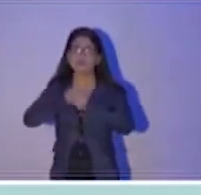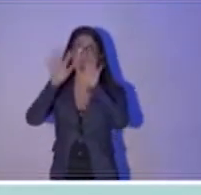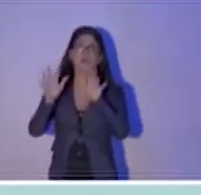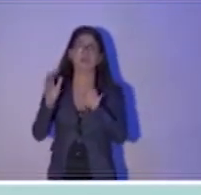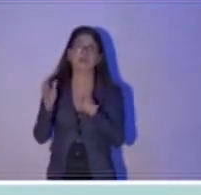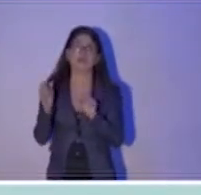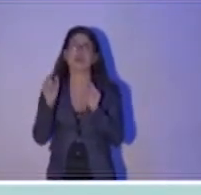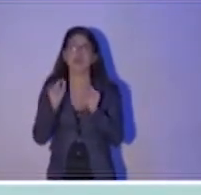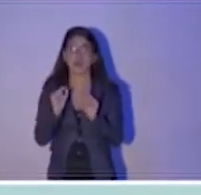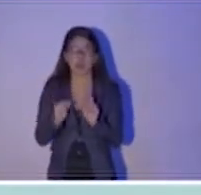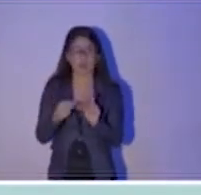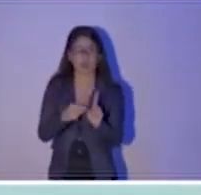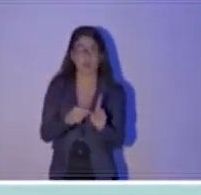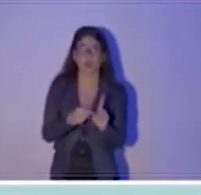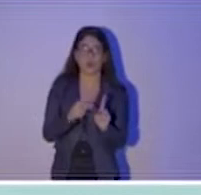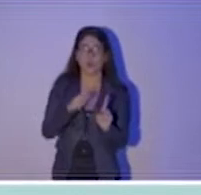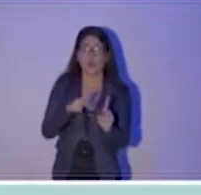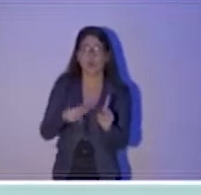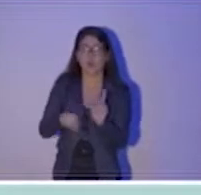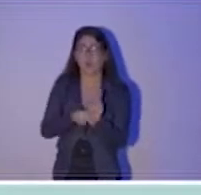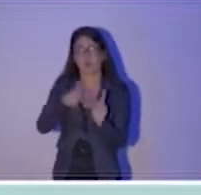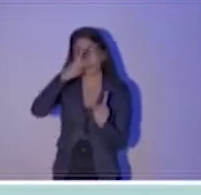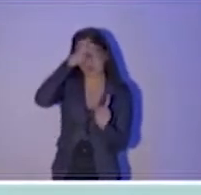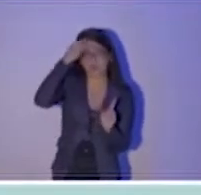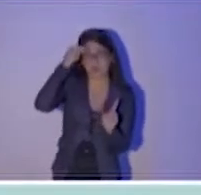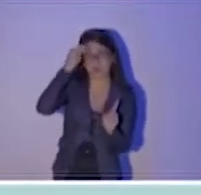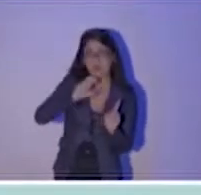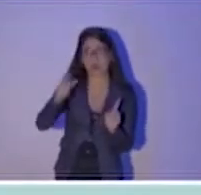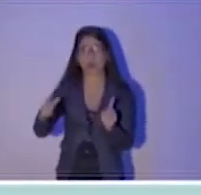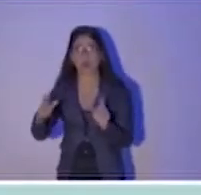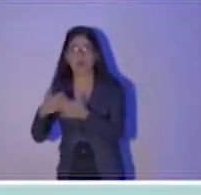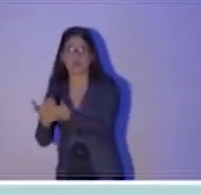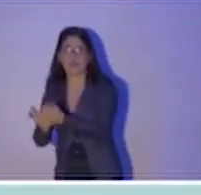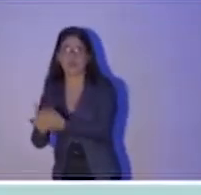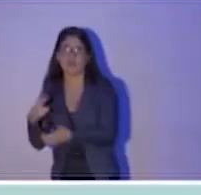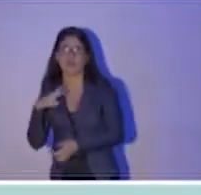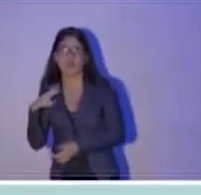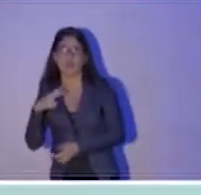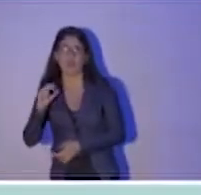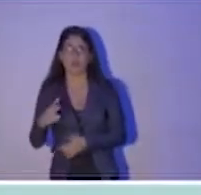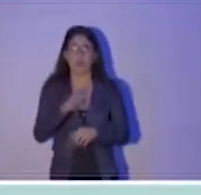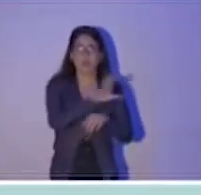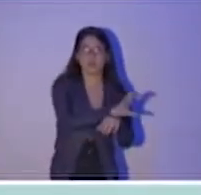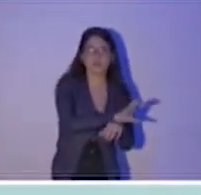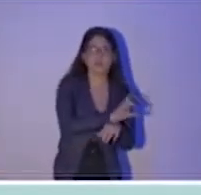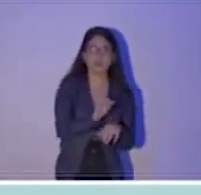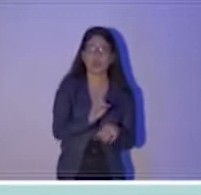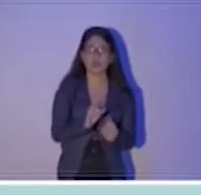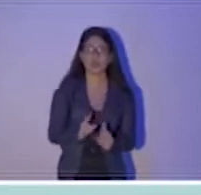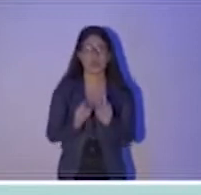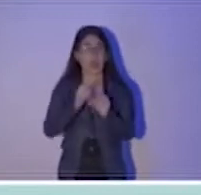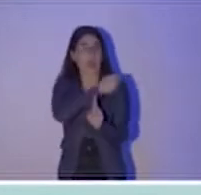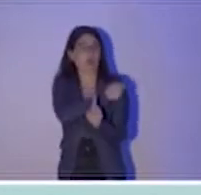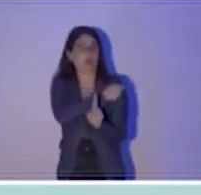sistêmica que o aluno não é um aluno do município, da escola privada ou da escola estadual. Ele é um aluno do